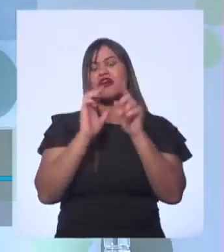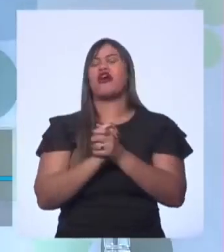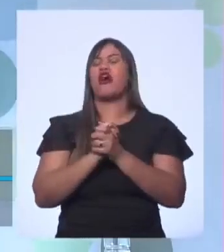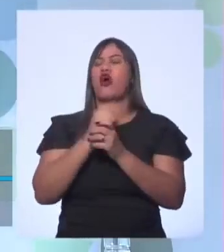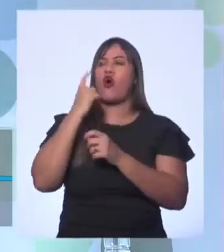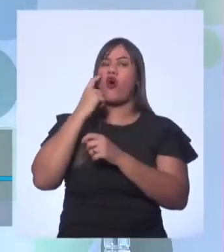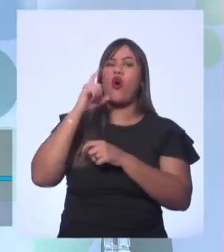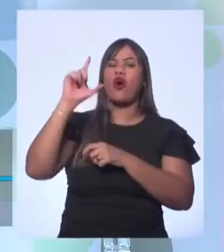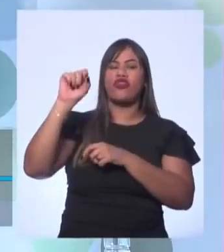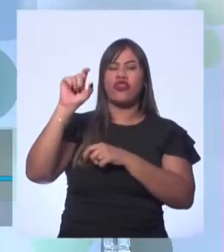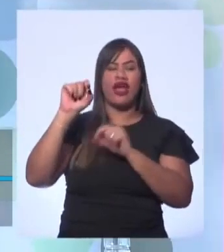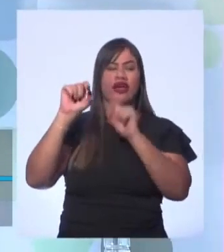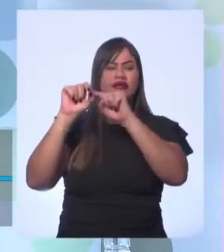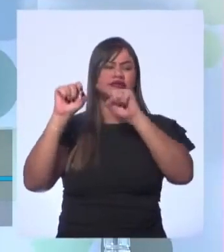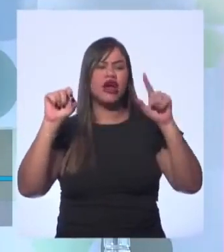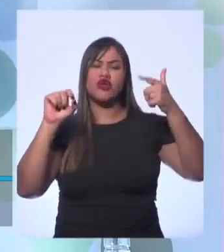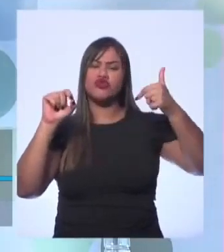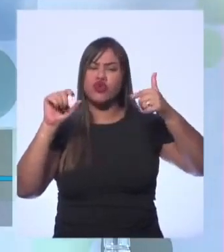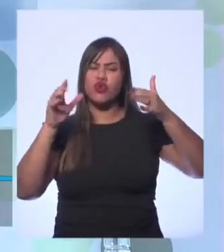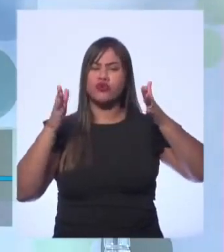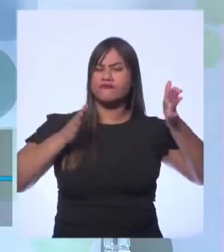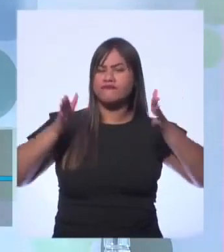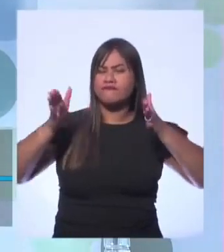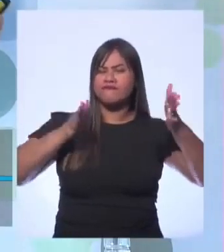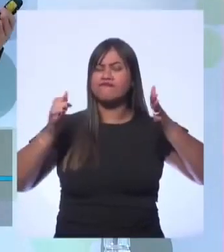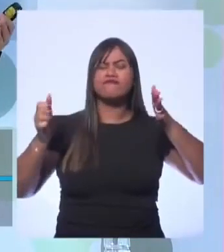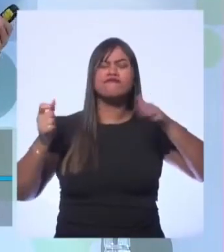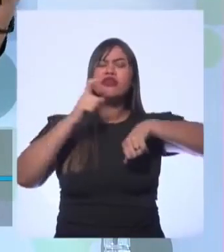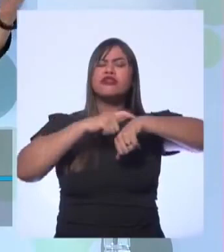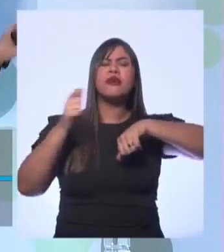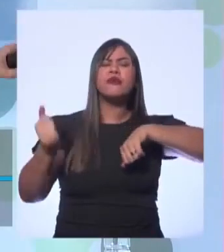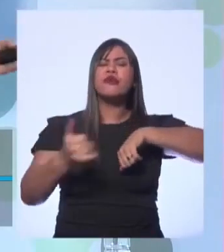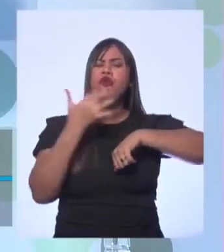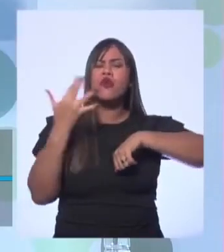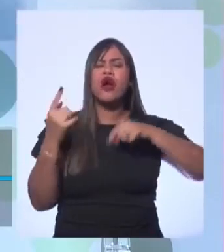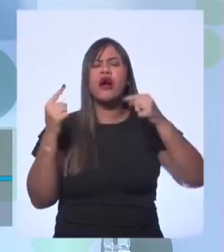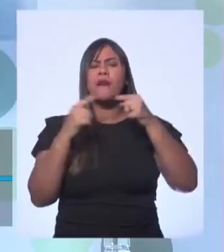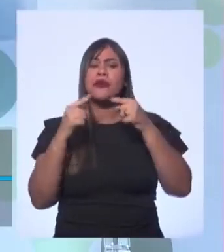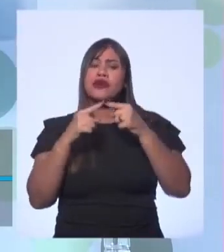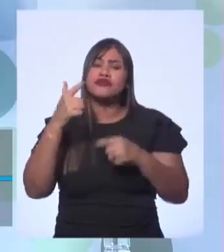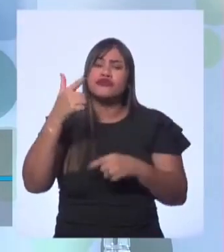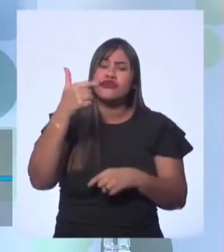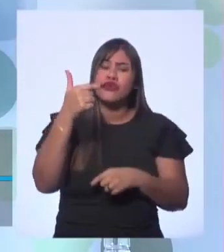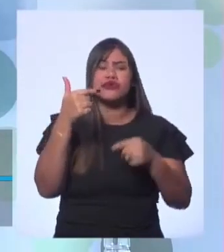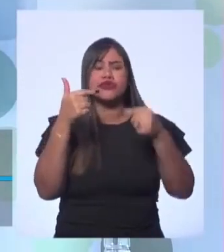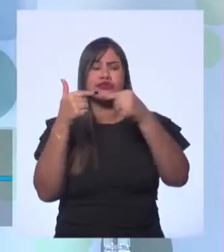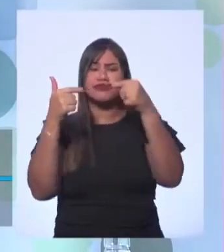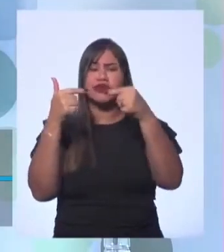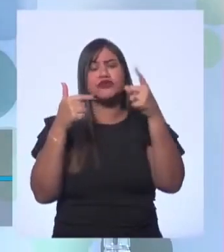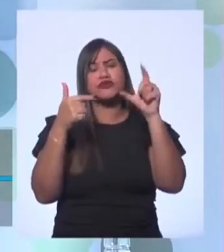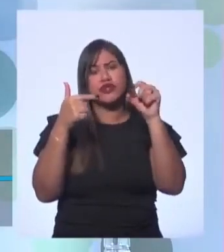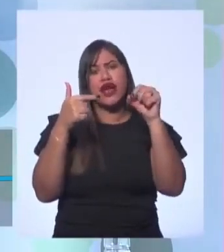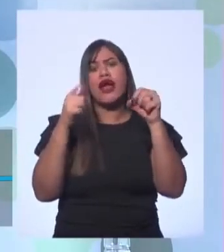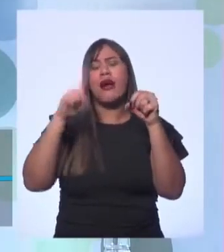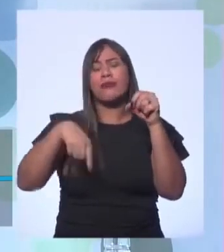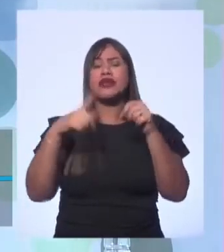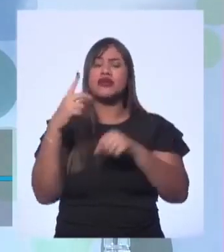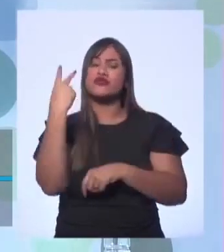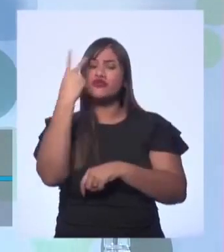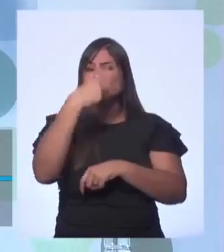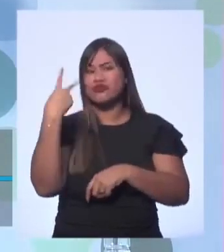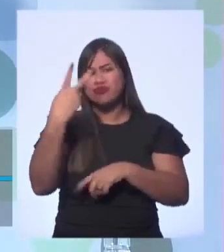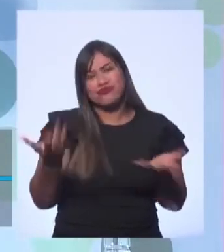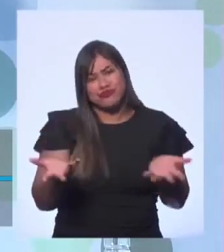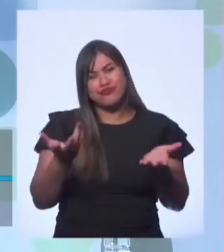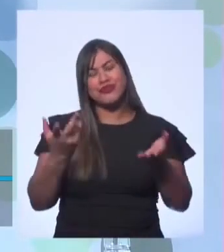aos 12, ao meio-dia. Das 10 até as 12, quanto tempo passou? Faz 12 menos 10. 12 menos 10, 2 horas. Então, o tempo